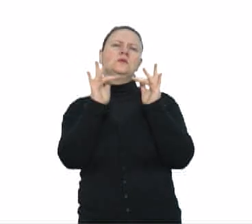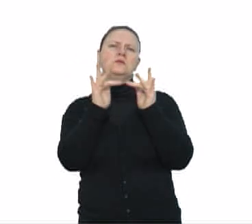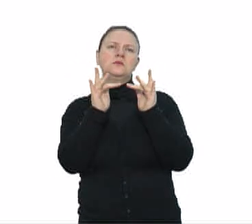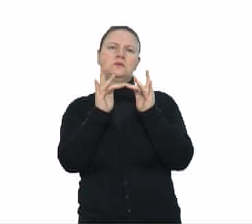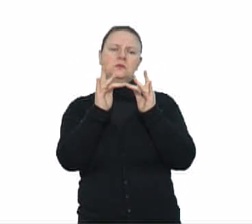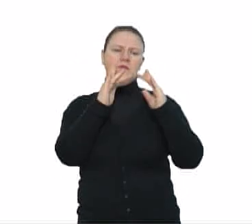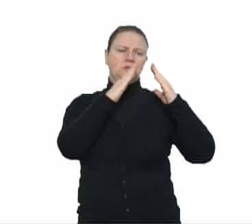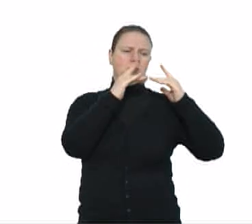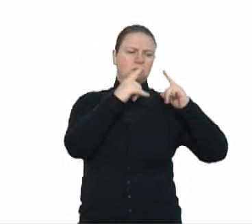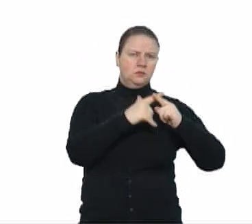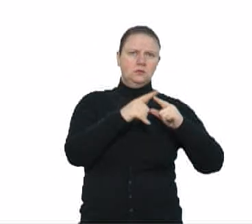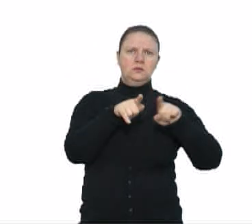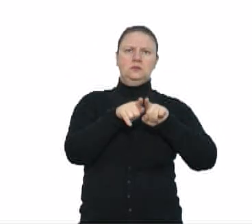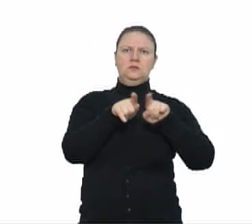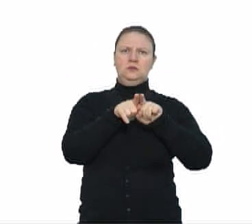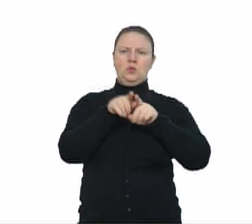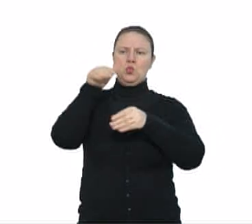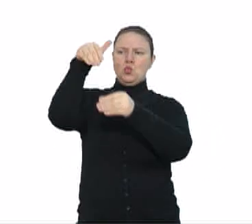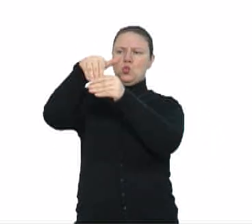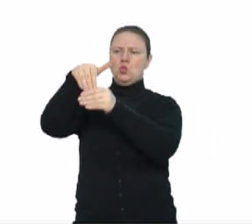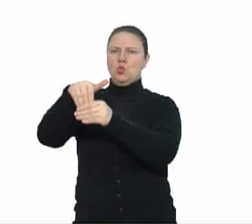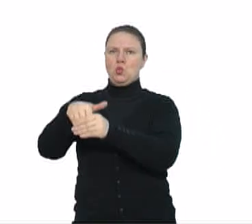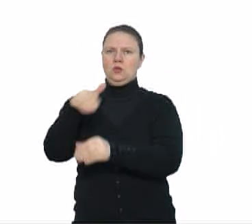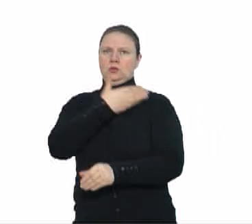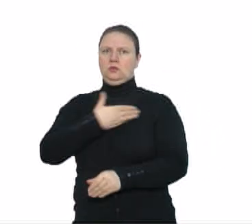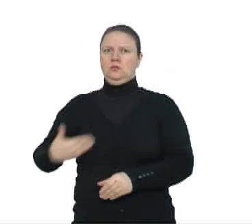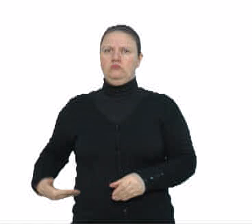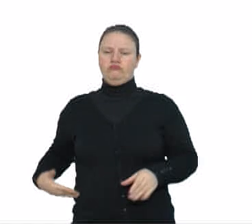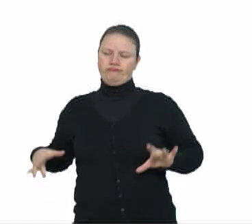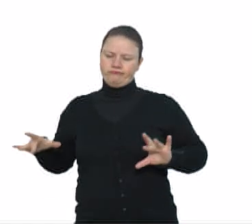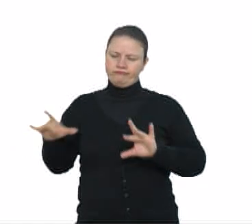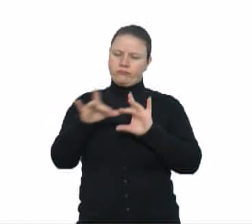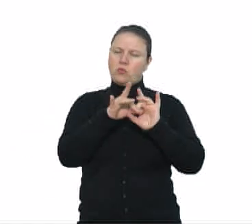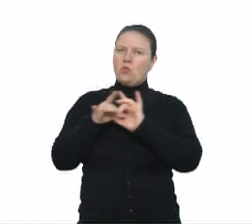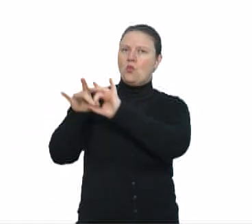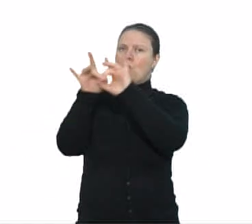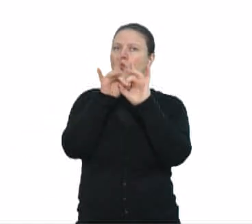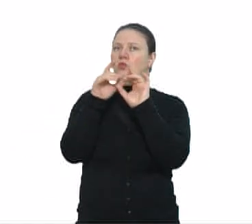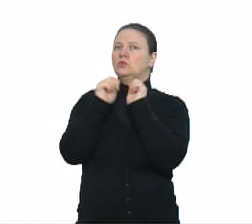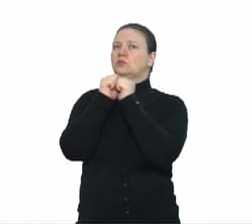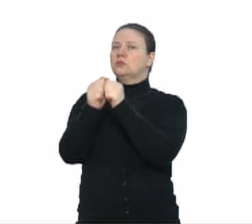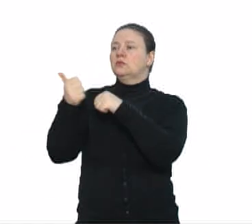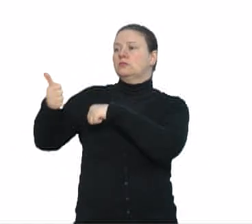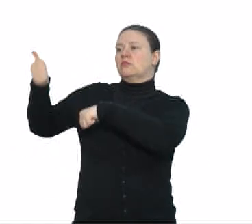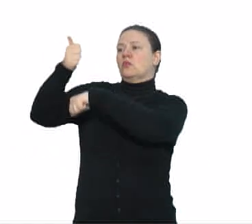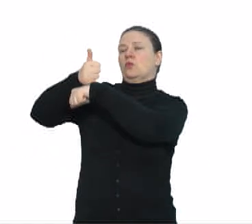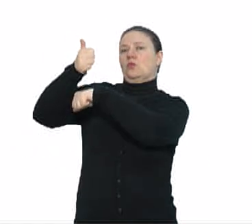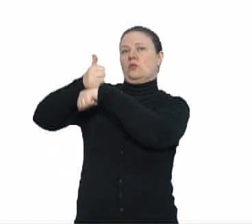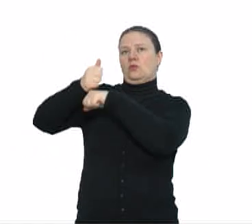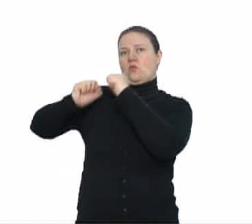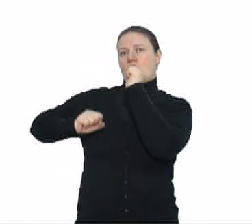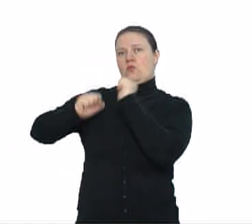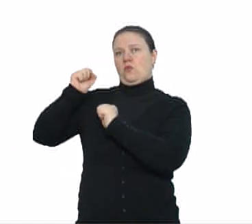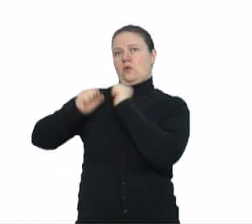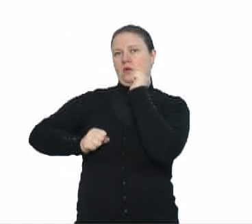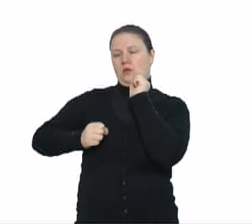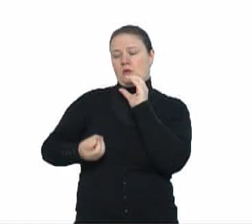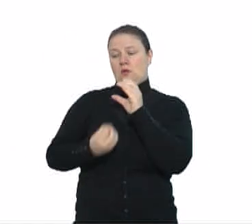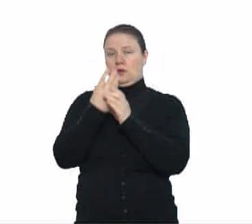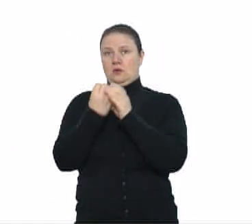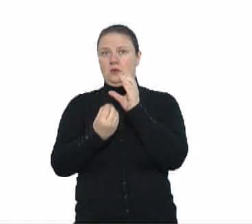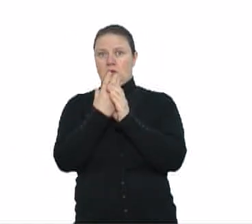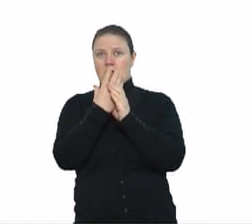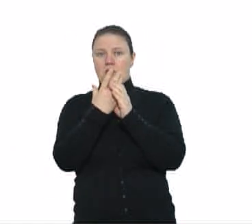dos trabalhadores? Tanto a igreja quanto o governo se associaram aos donos de fábricas e criaram políticas e doutrinas que defendiam o